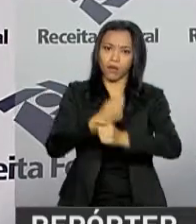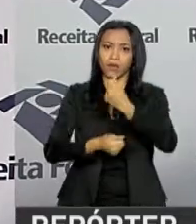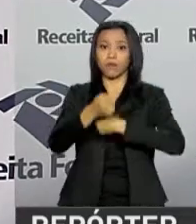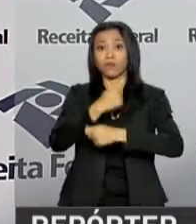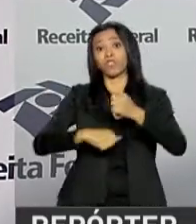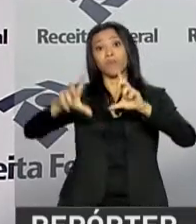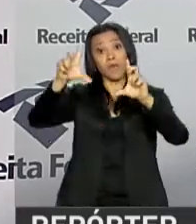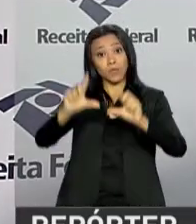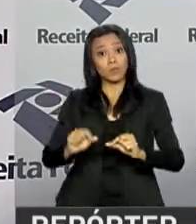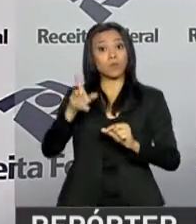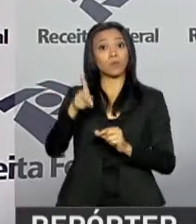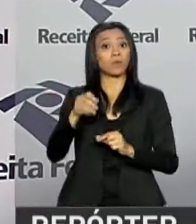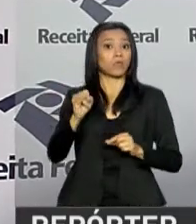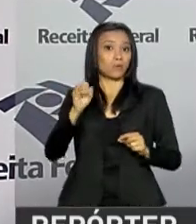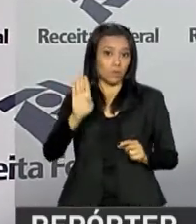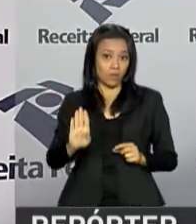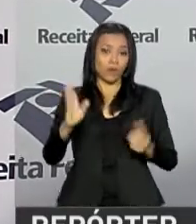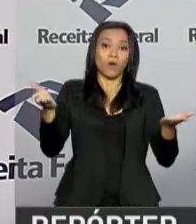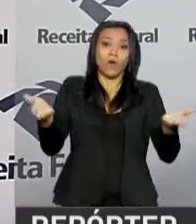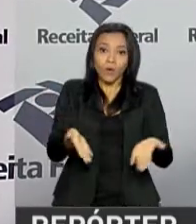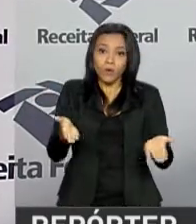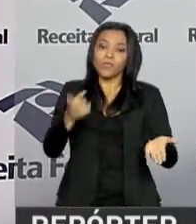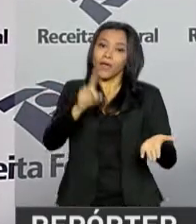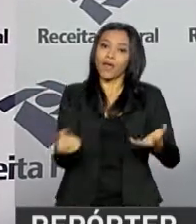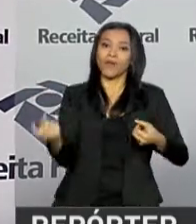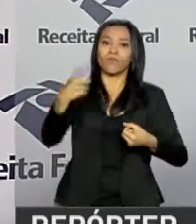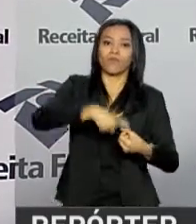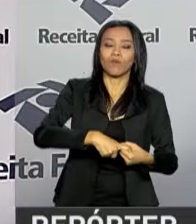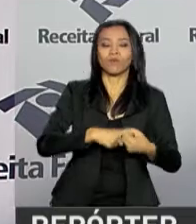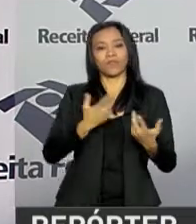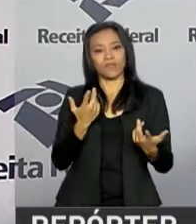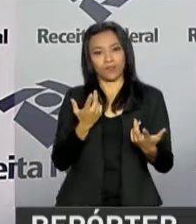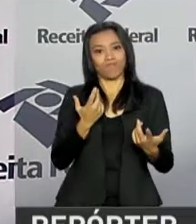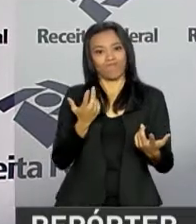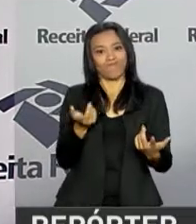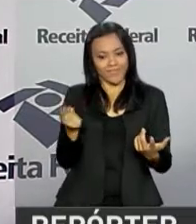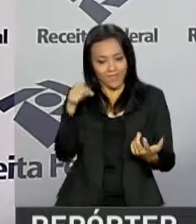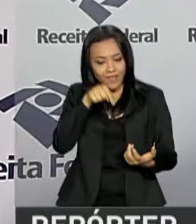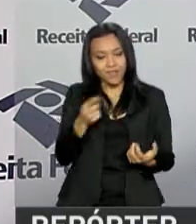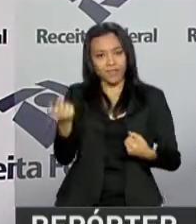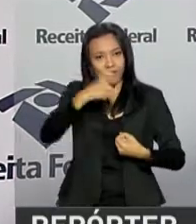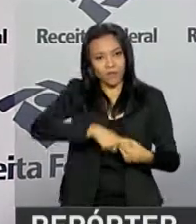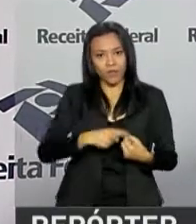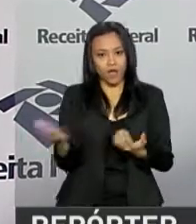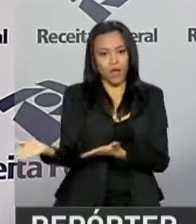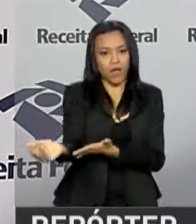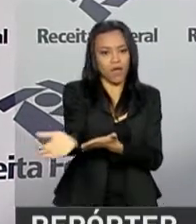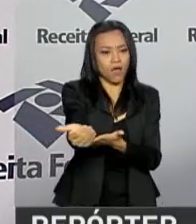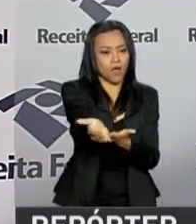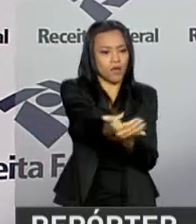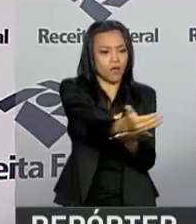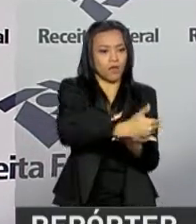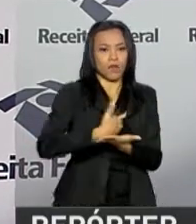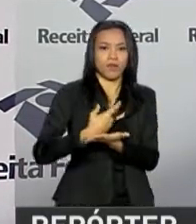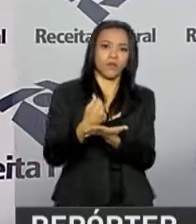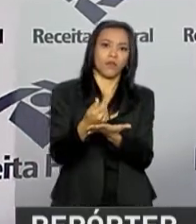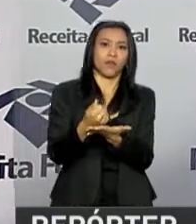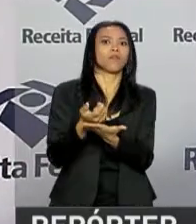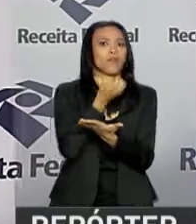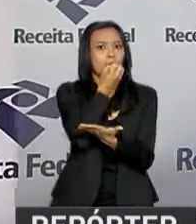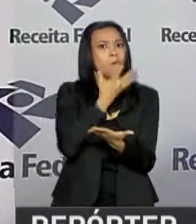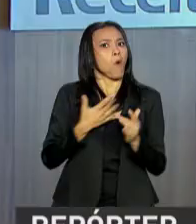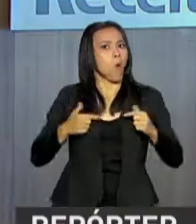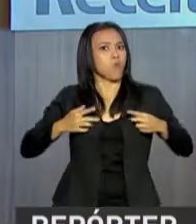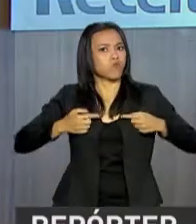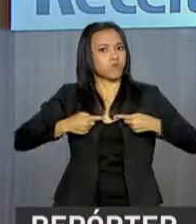interno bruto. O momento que vivemos hoje é um momento de retomada. E nesse momento de retomada, a arrecadação está acompanhando aí o desempenho da